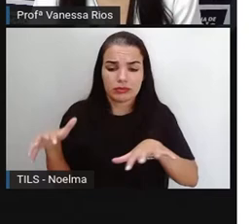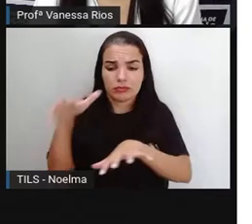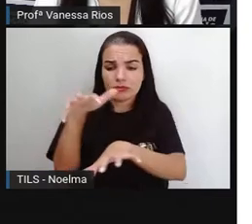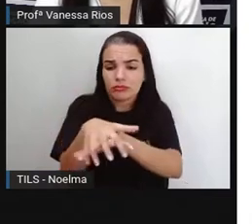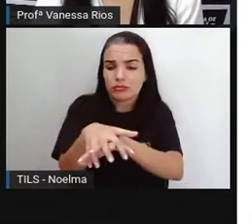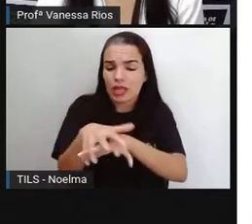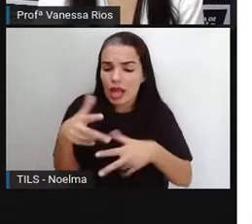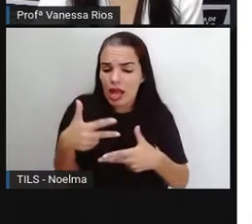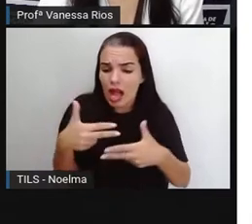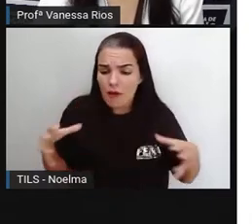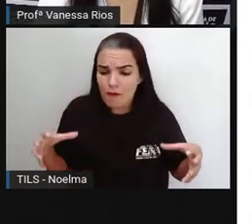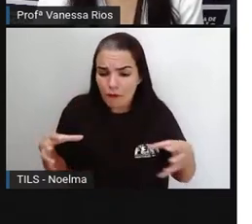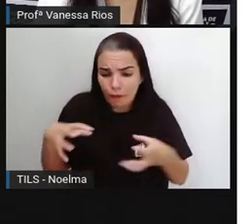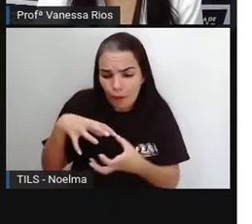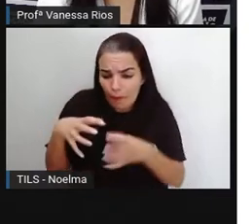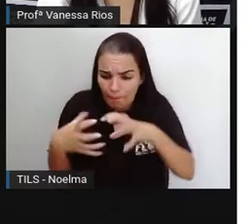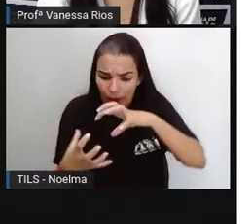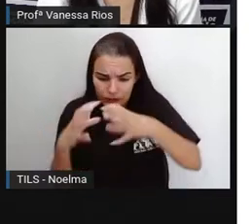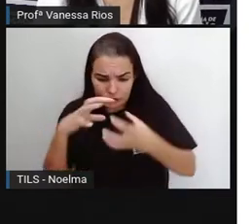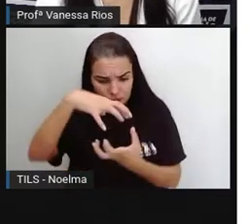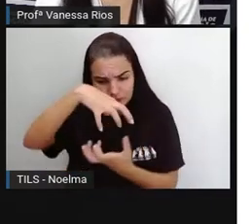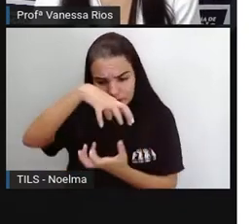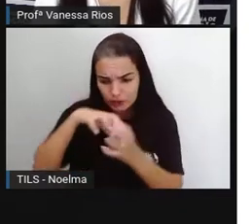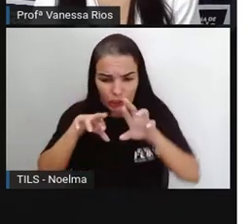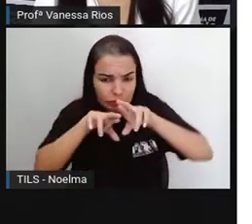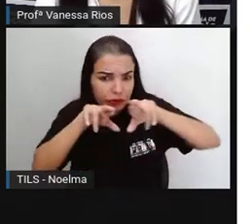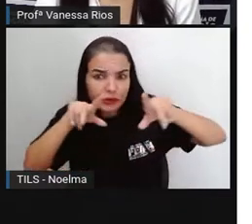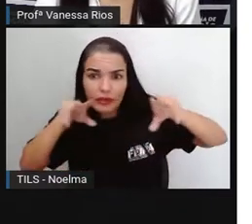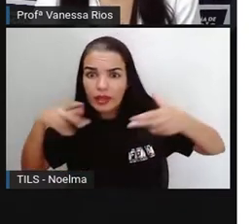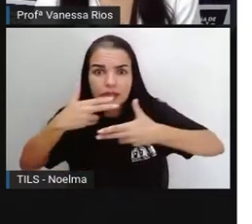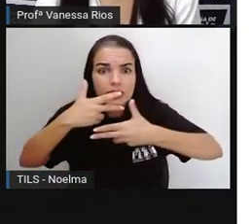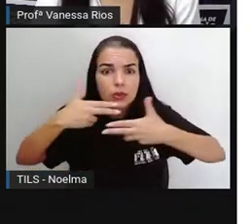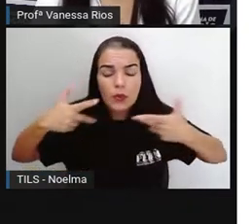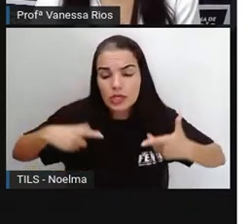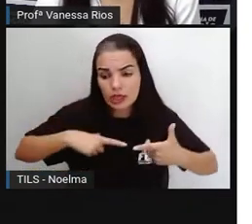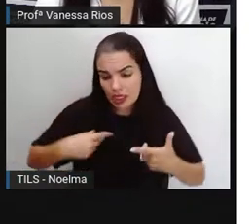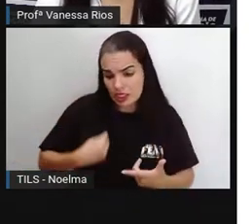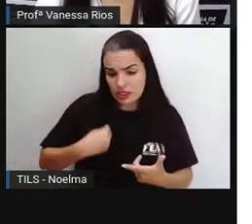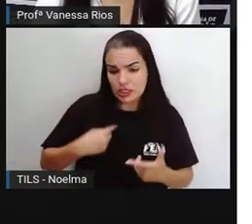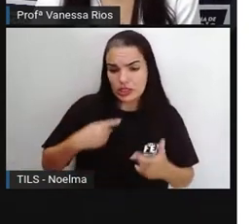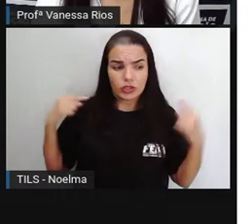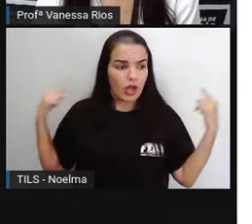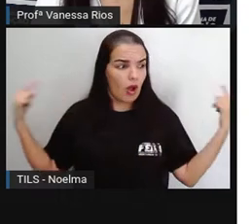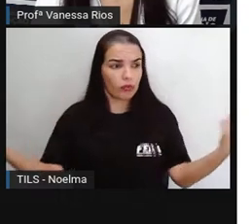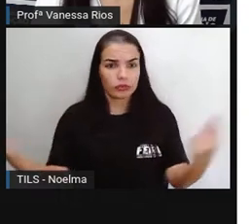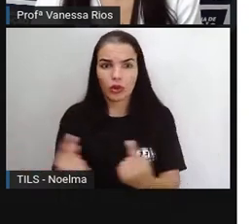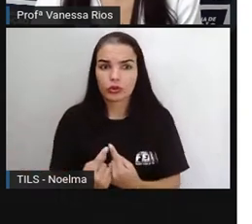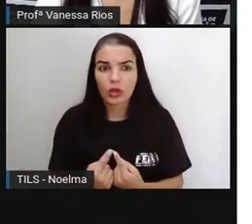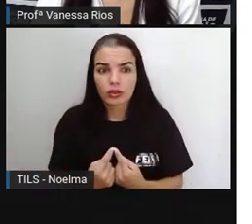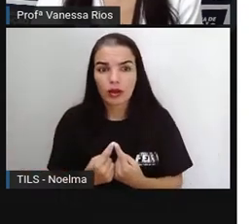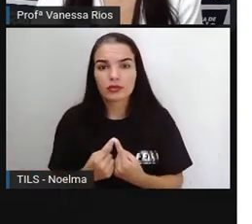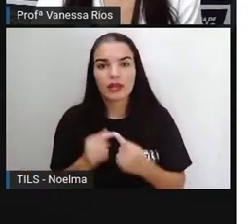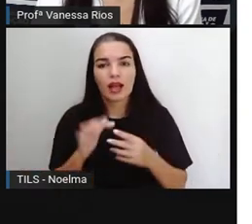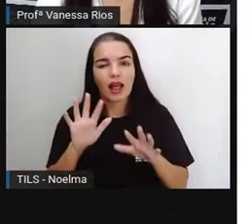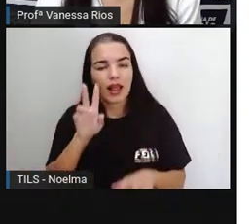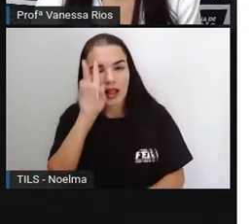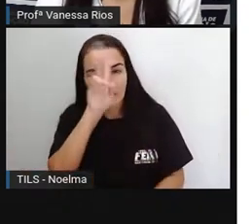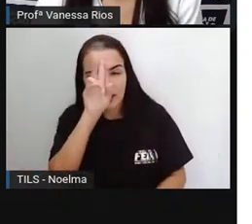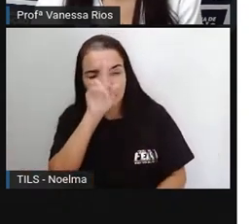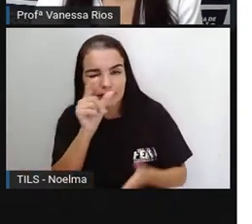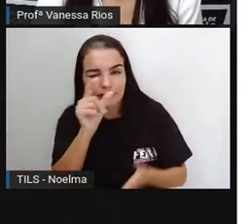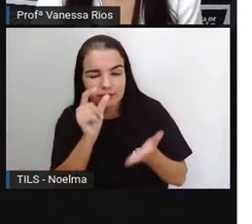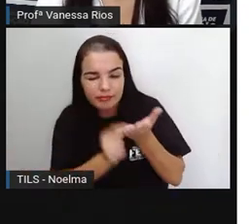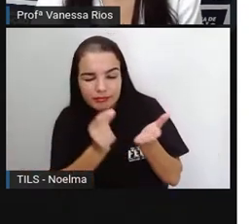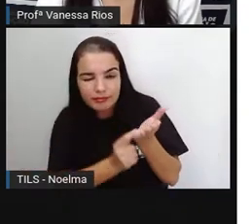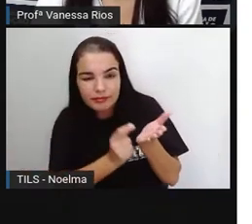esses materiais, formando esses diversos materiais que estão ao nosso redor? Lembra aí dessa partícula que